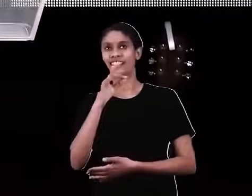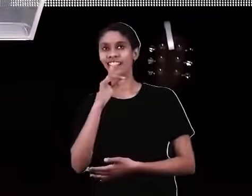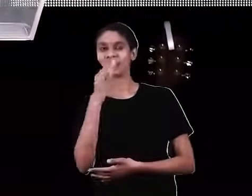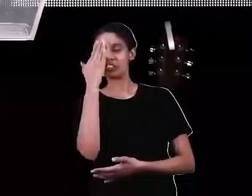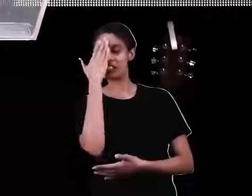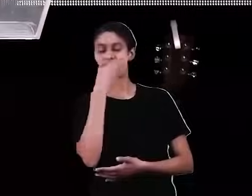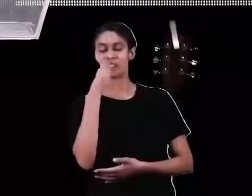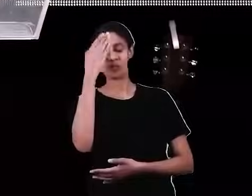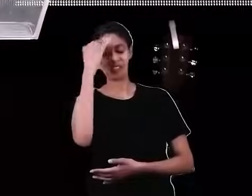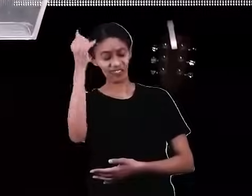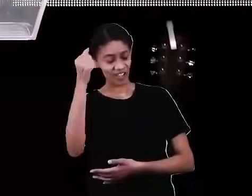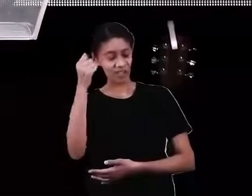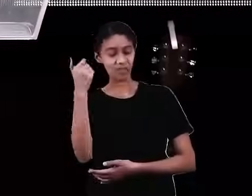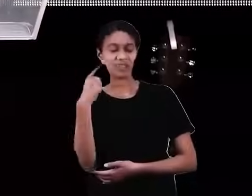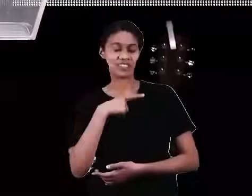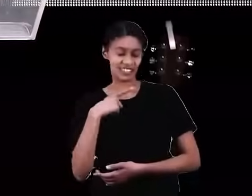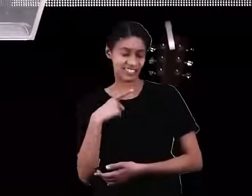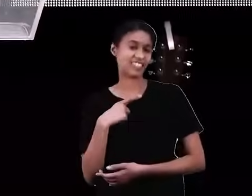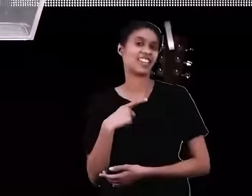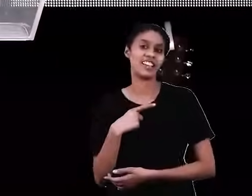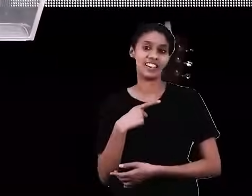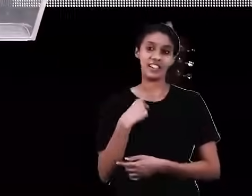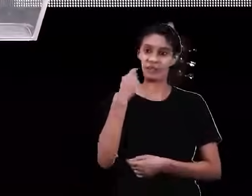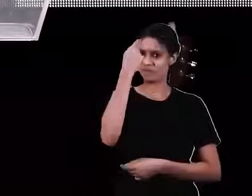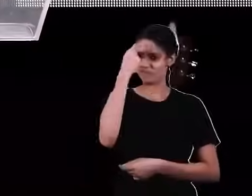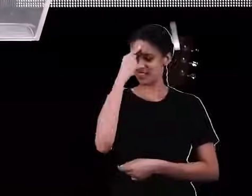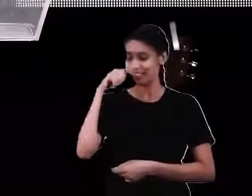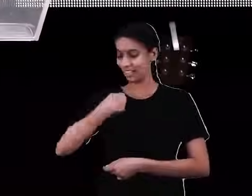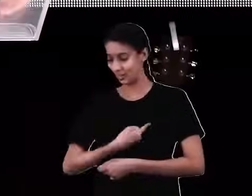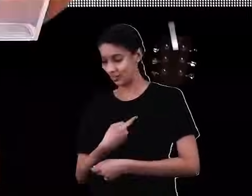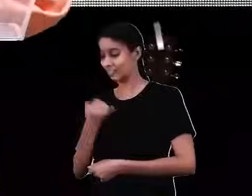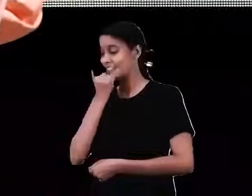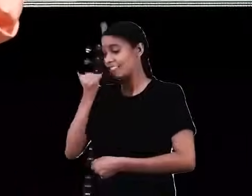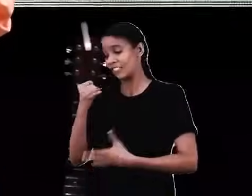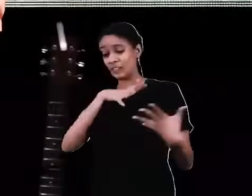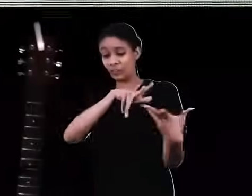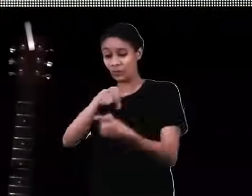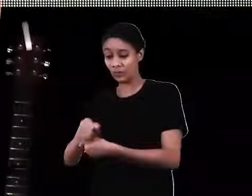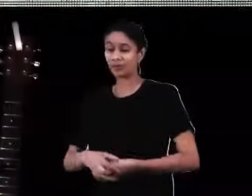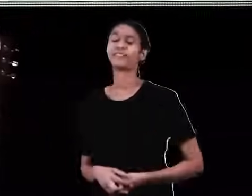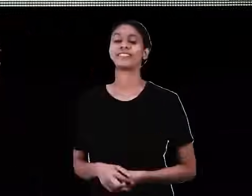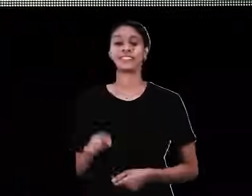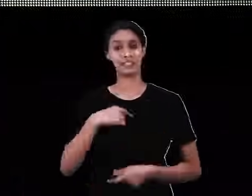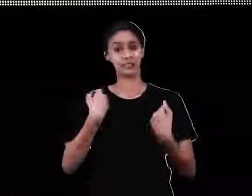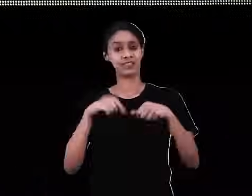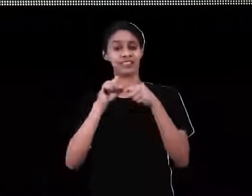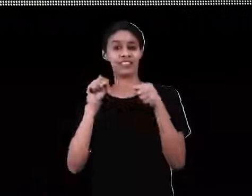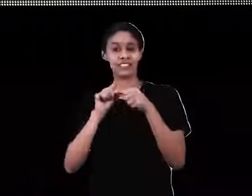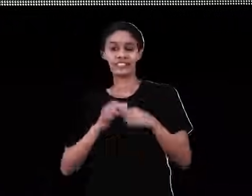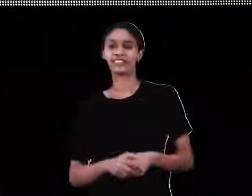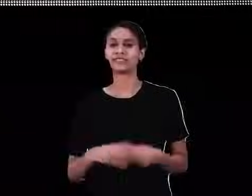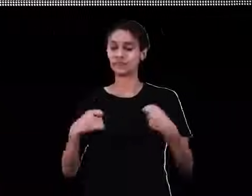gente. Fala, eu tenho muito valor, desculpa, mundo. É assim que a gente tem que agir. A gente